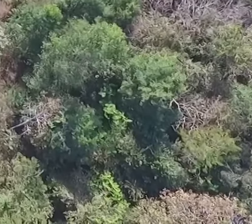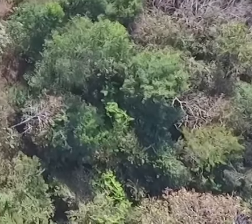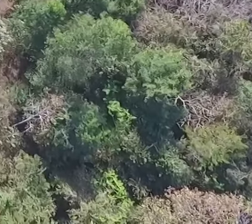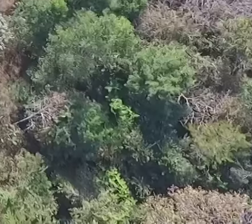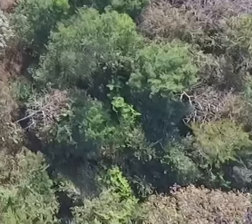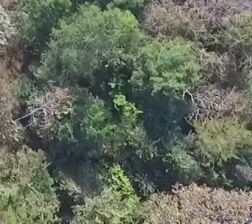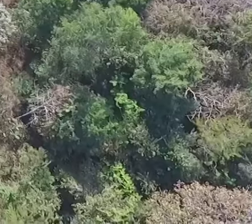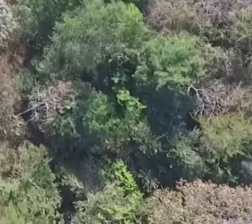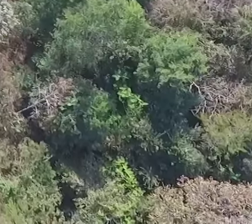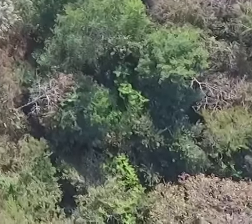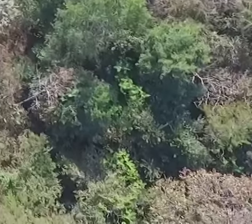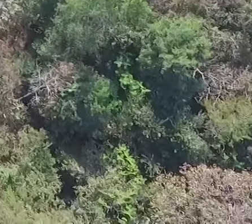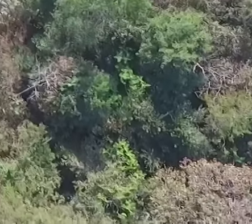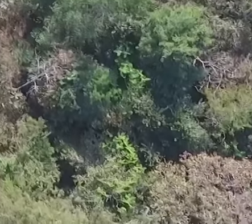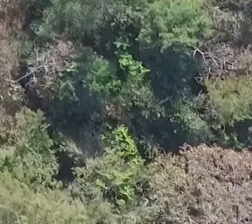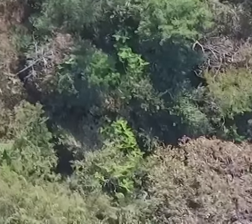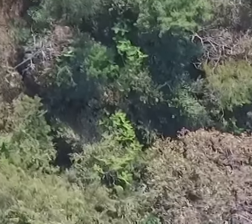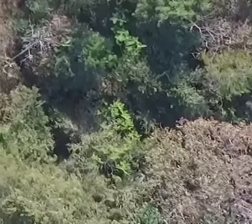Música